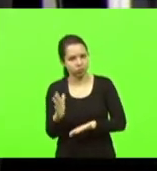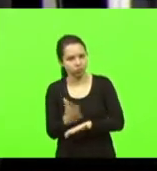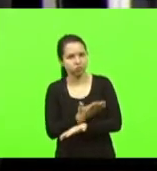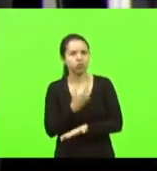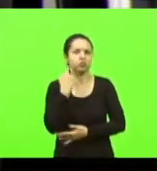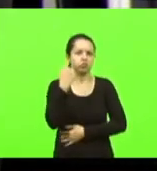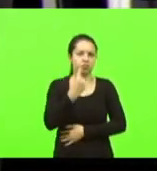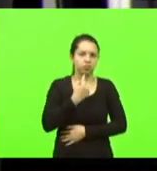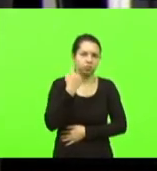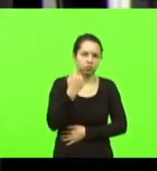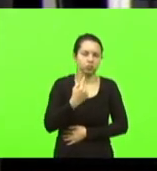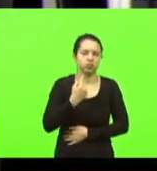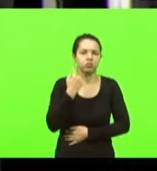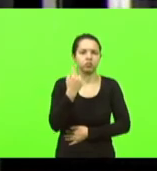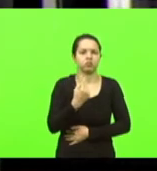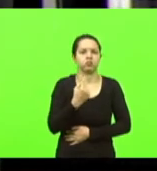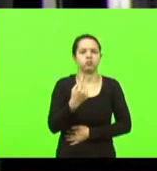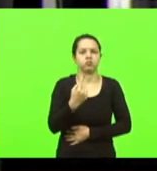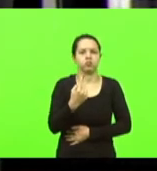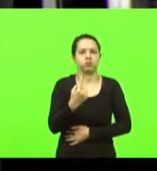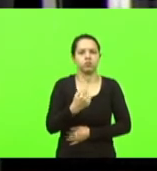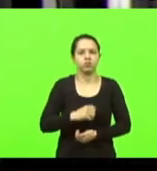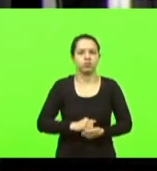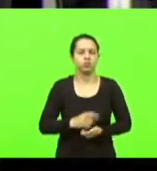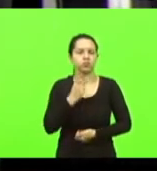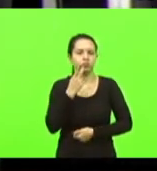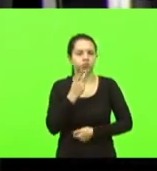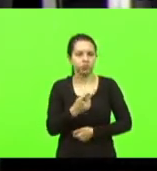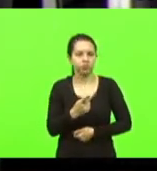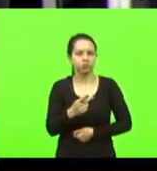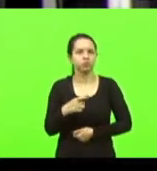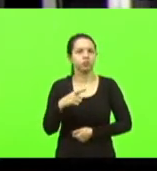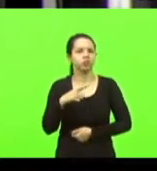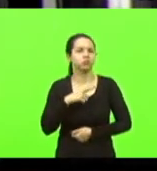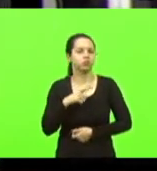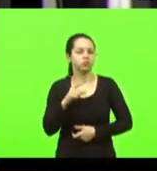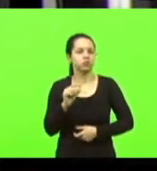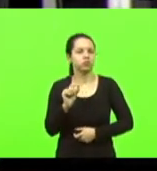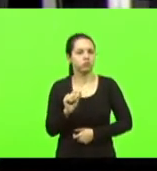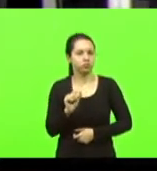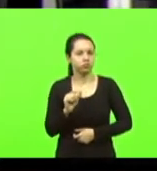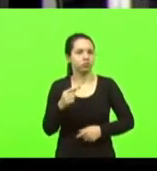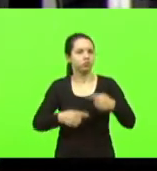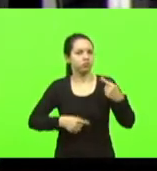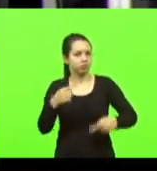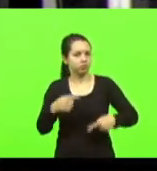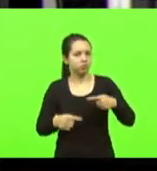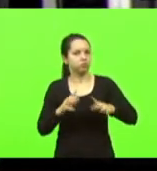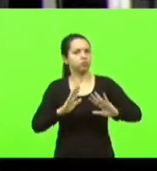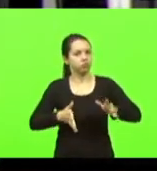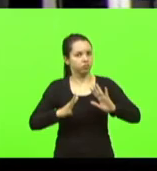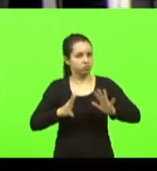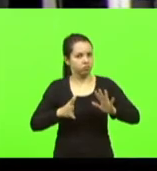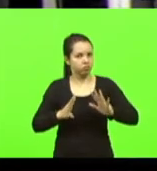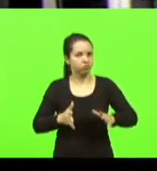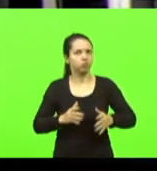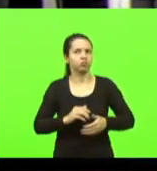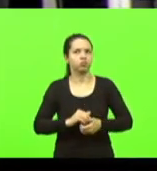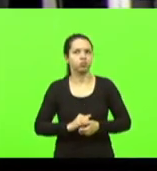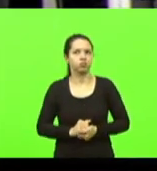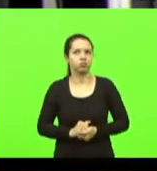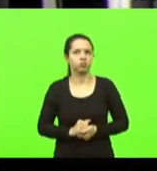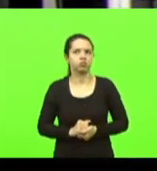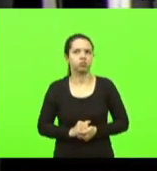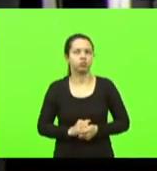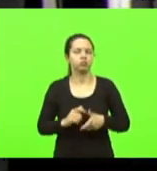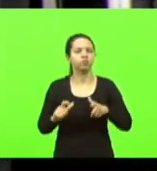Deputados de que não houve Que que houve no caso né muita discussão o espaço para o